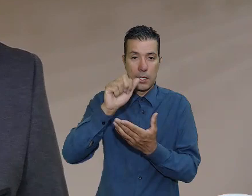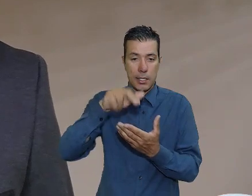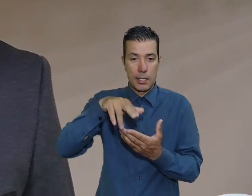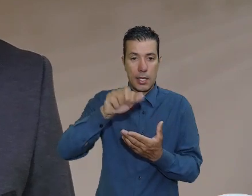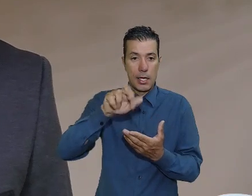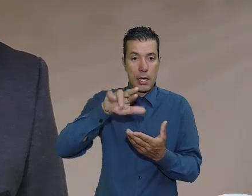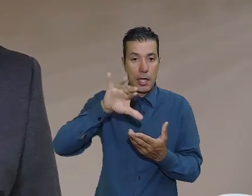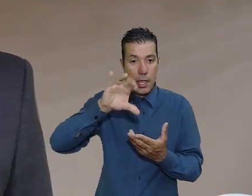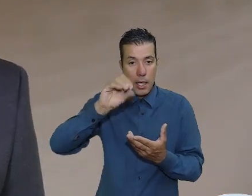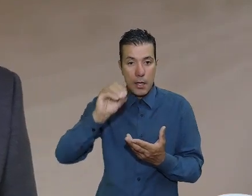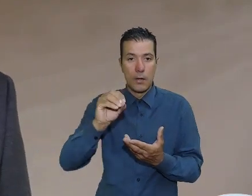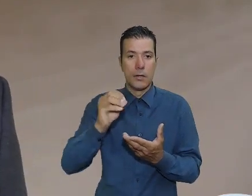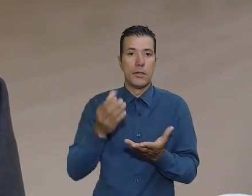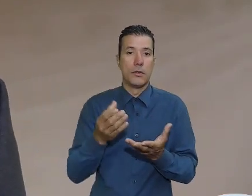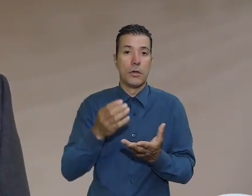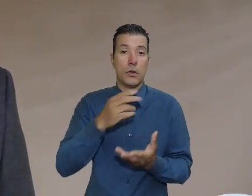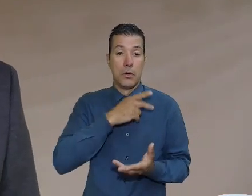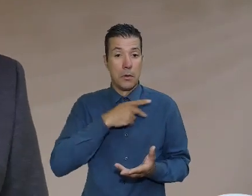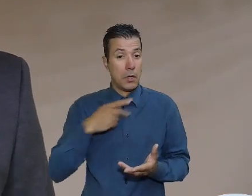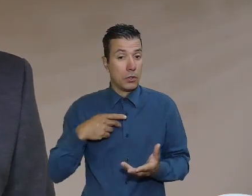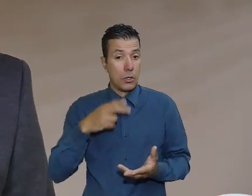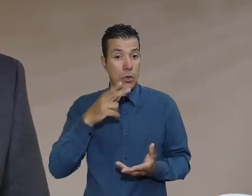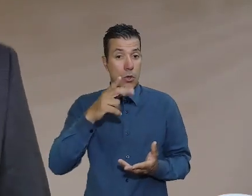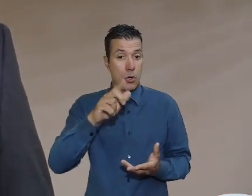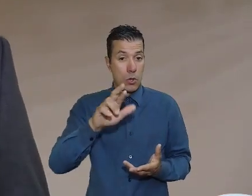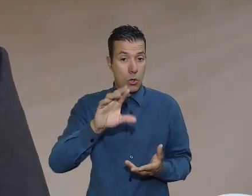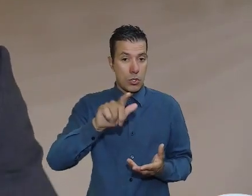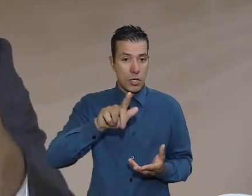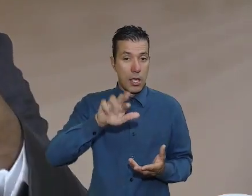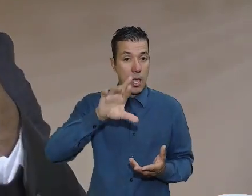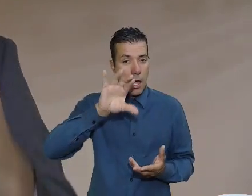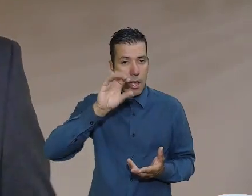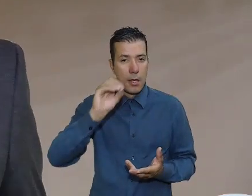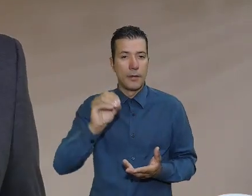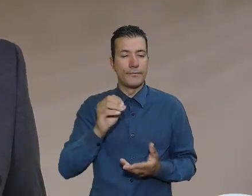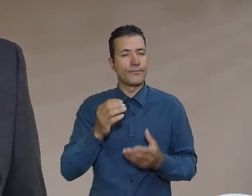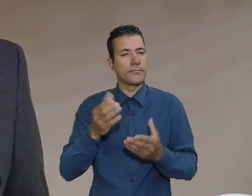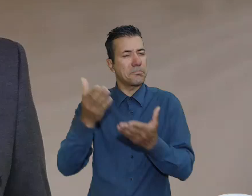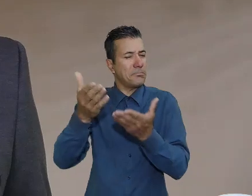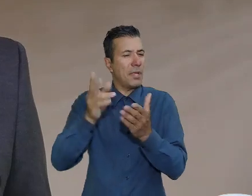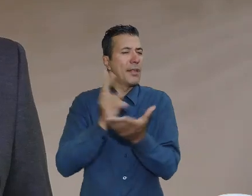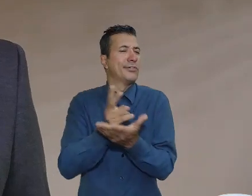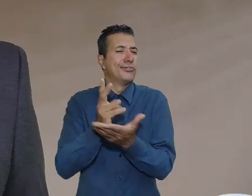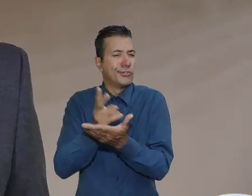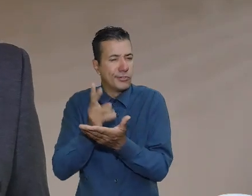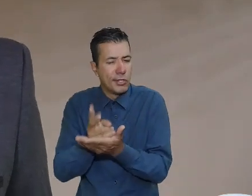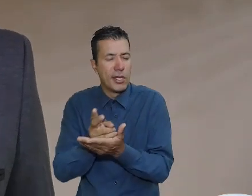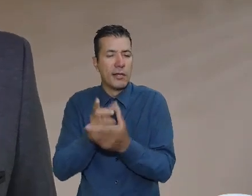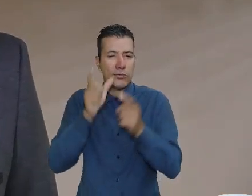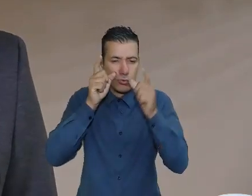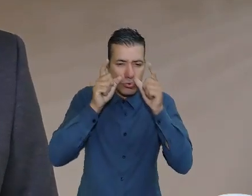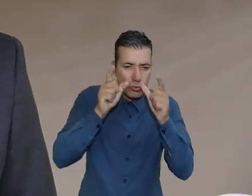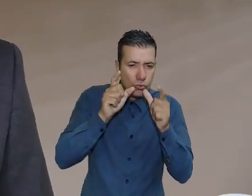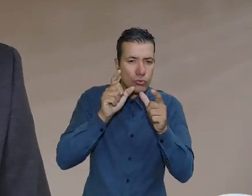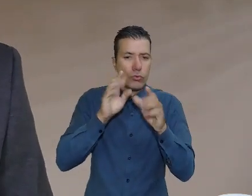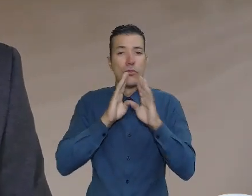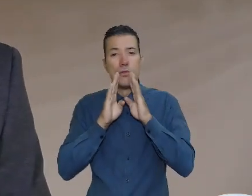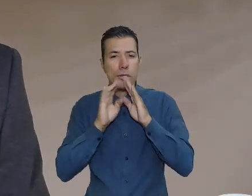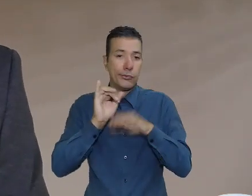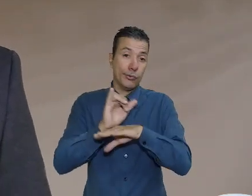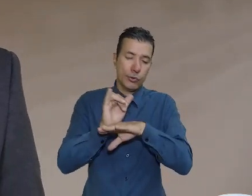o seu abraço. Pastor Rogério Araújo, da Igreja de Vila Medeiros, sempre nos acompanhando carinhosamente. Que Deus o abençoe,